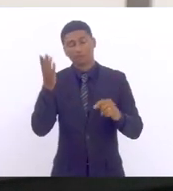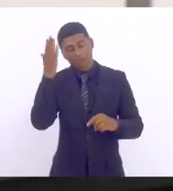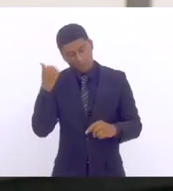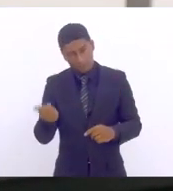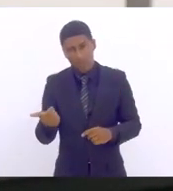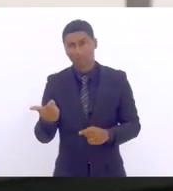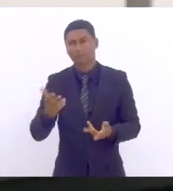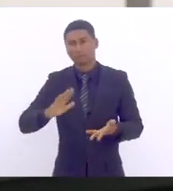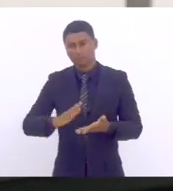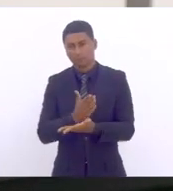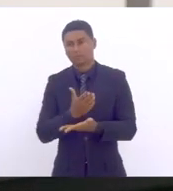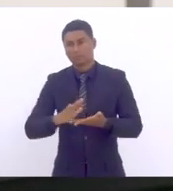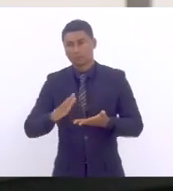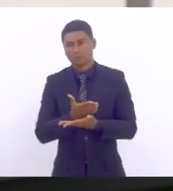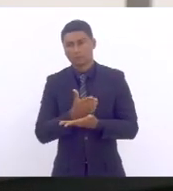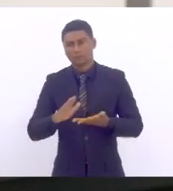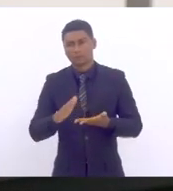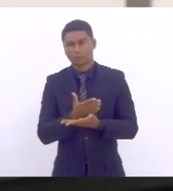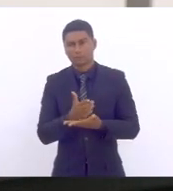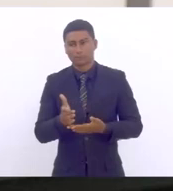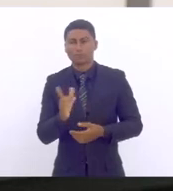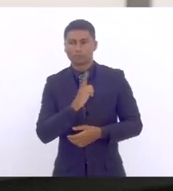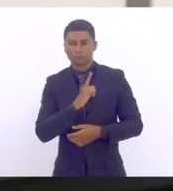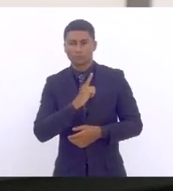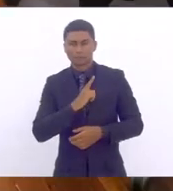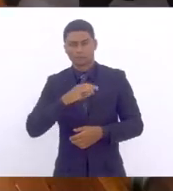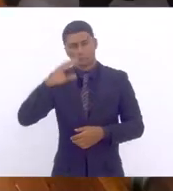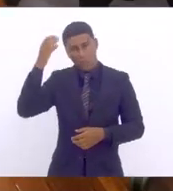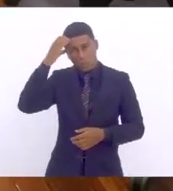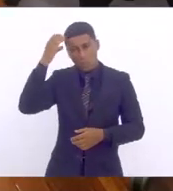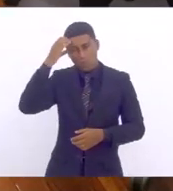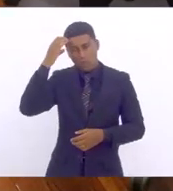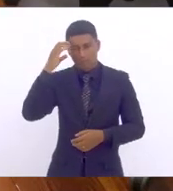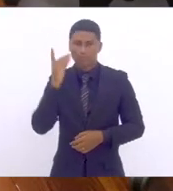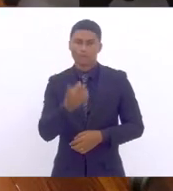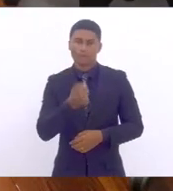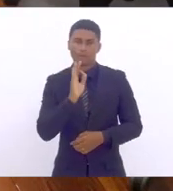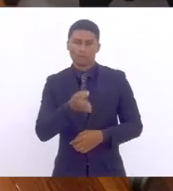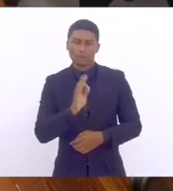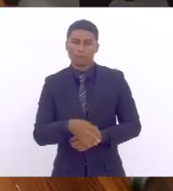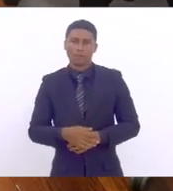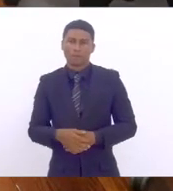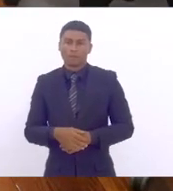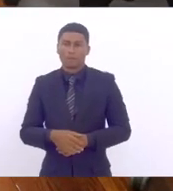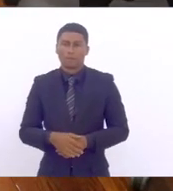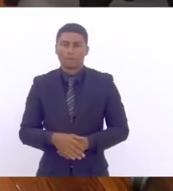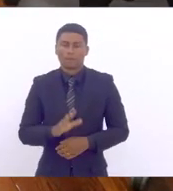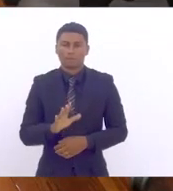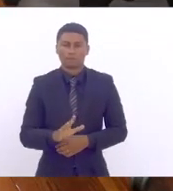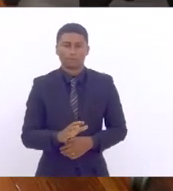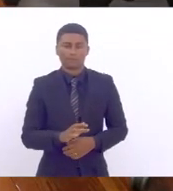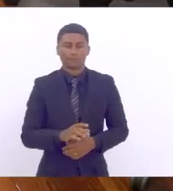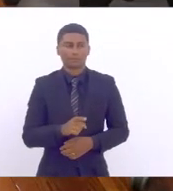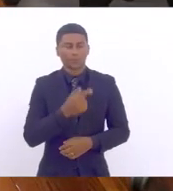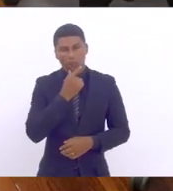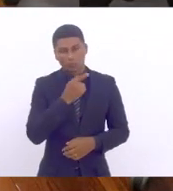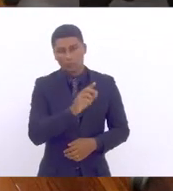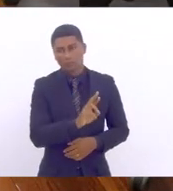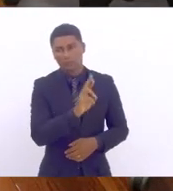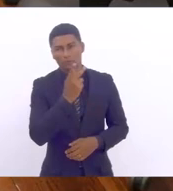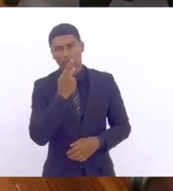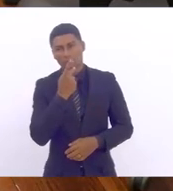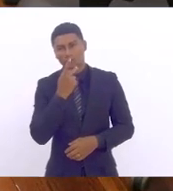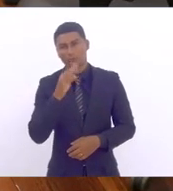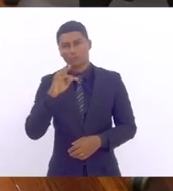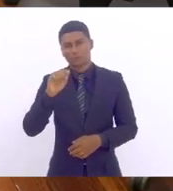parcela grande nessa culpa, não tiramos isso nosso, mas é como o promotor falou, o TAC já